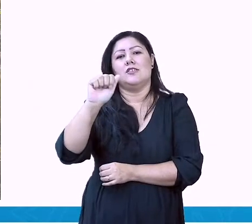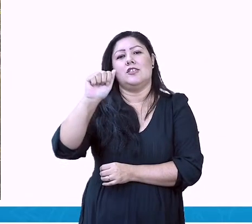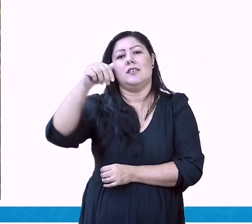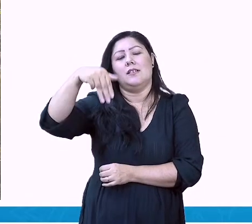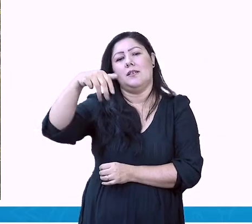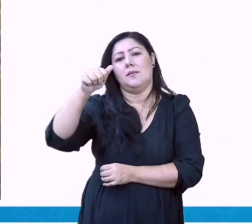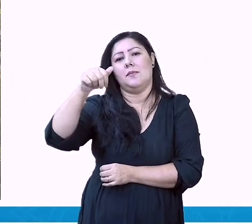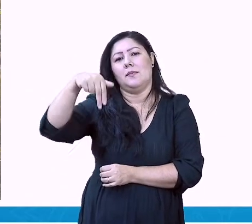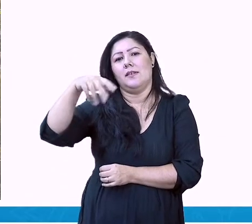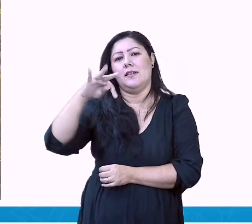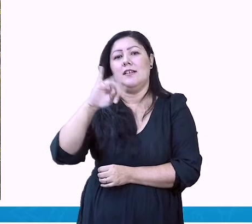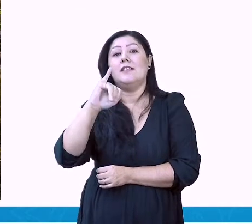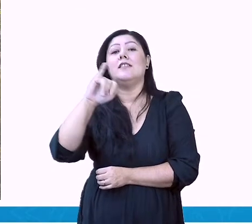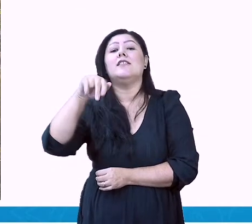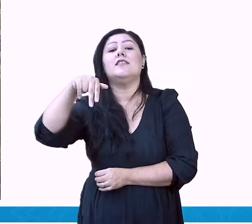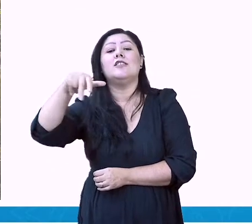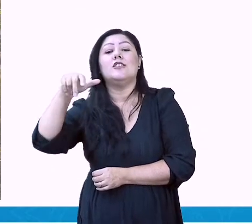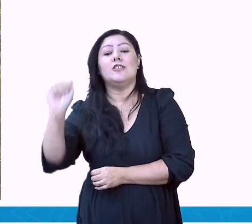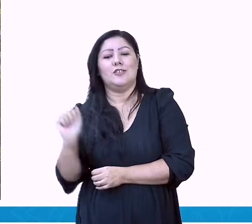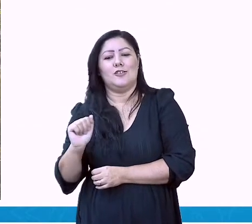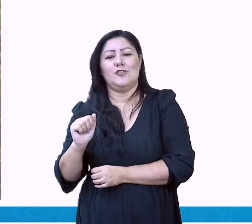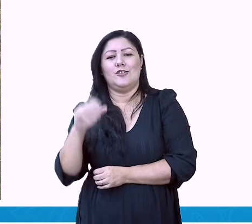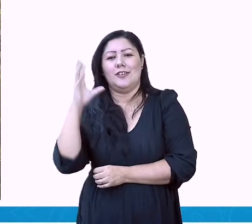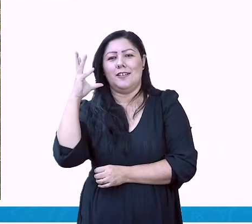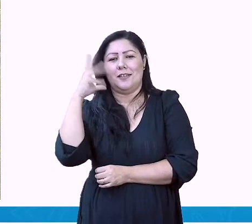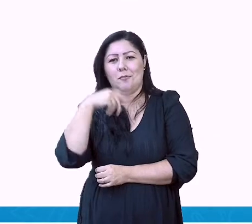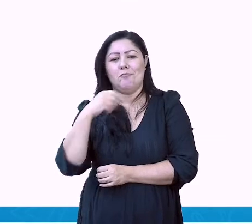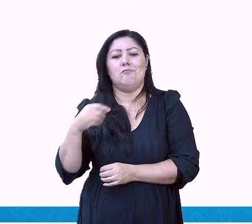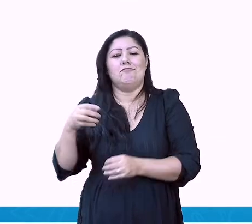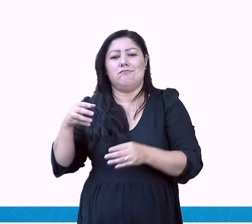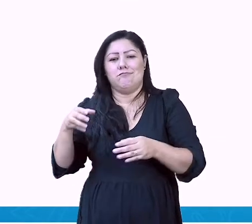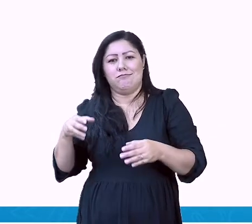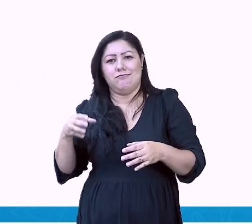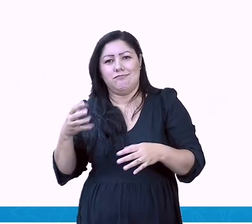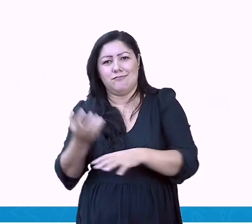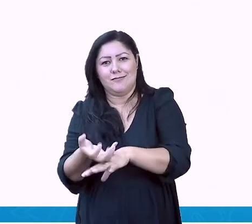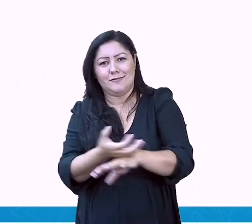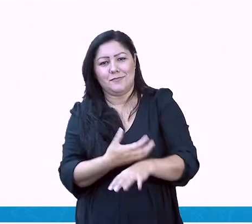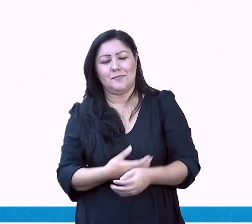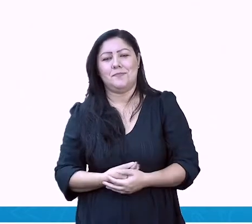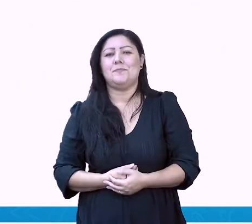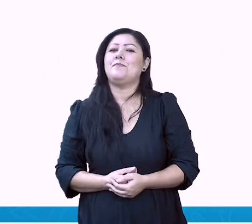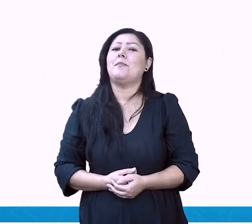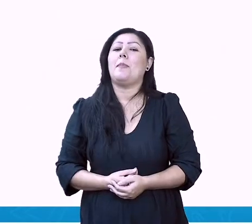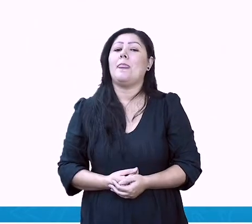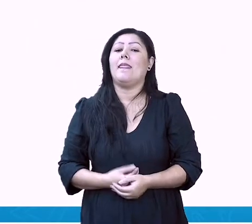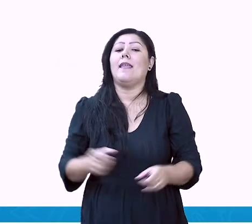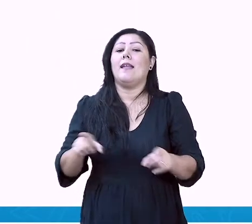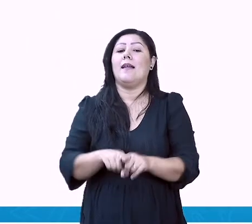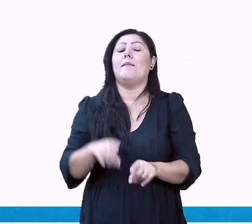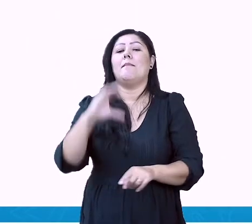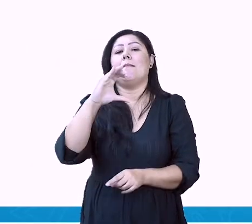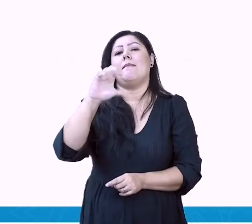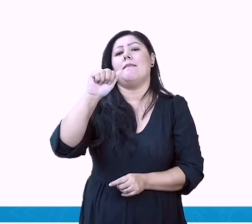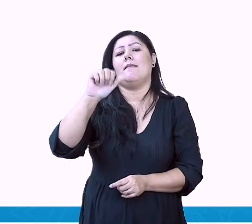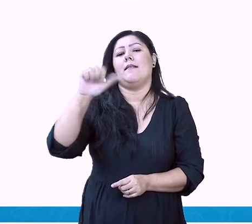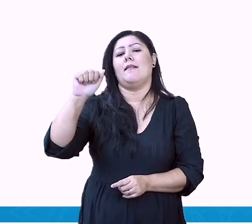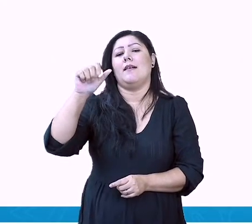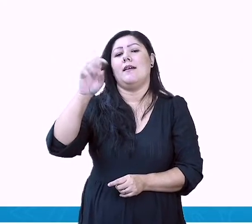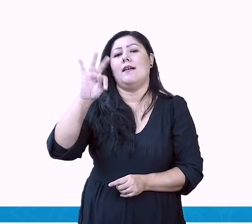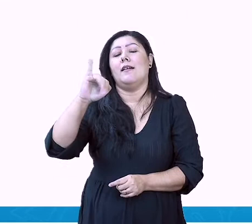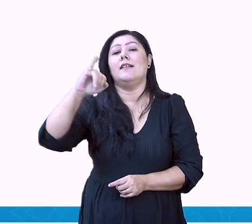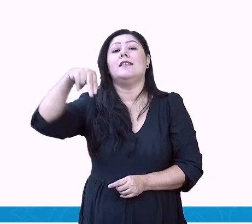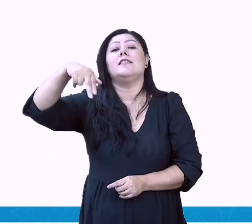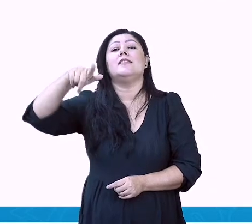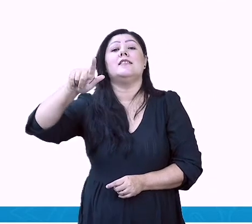esse tipo de terreno com esse tipo de vegetação. E a caatinga ocorre